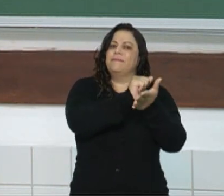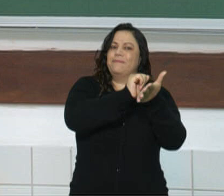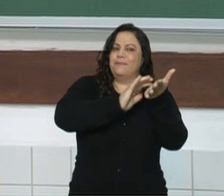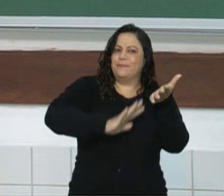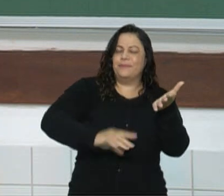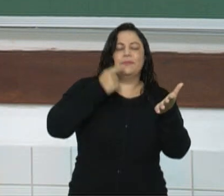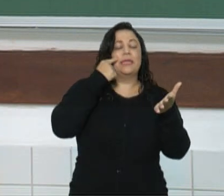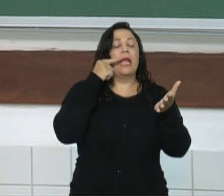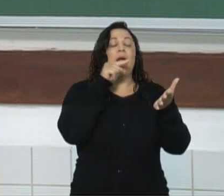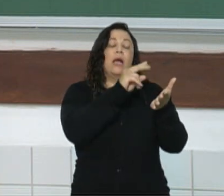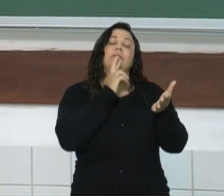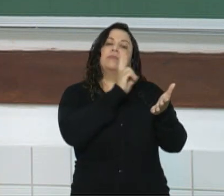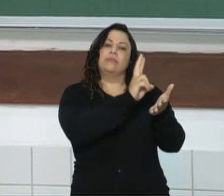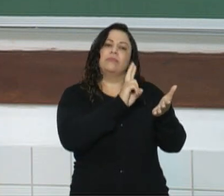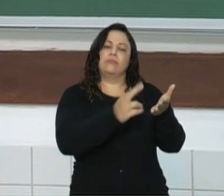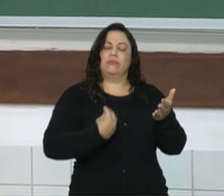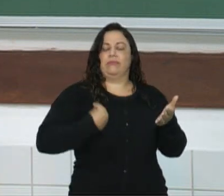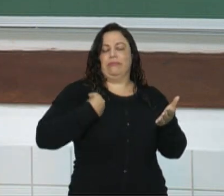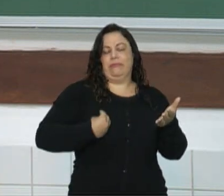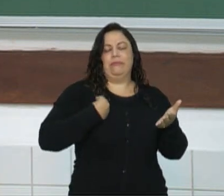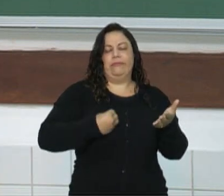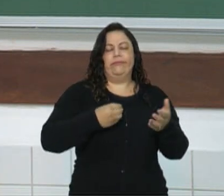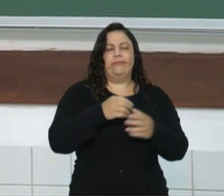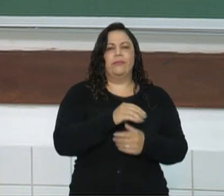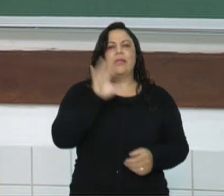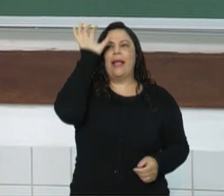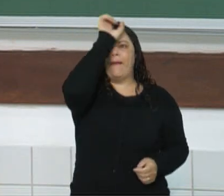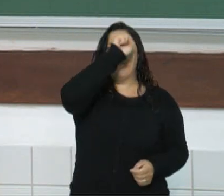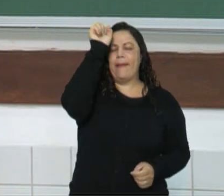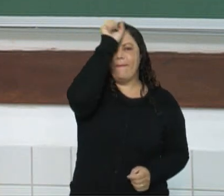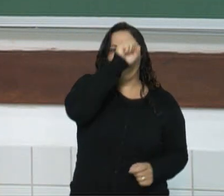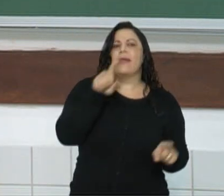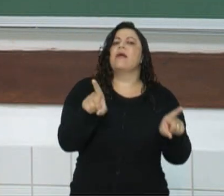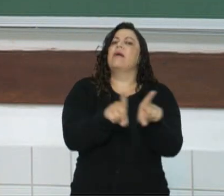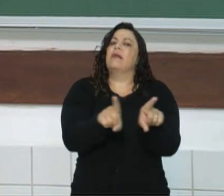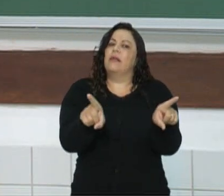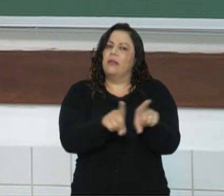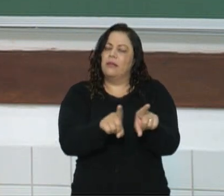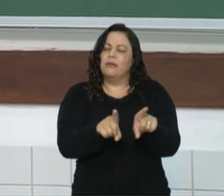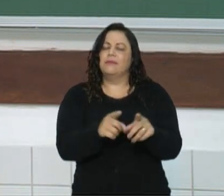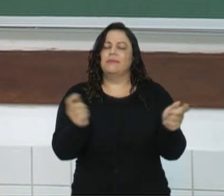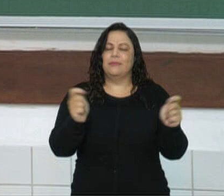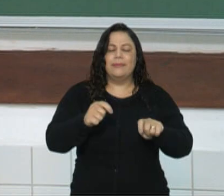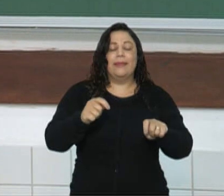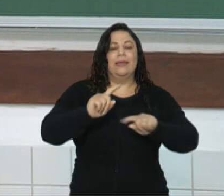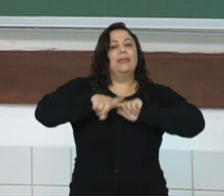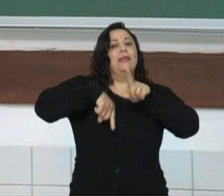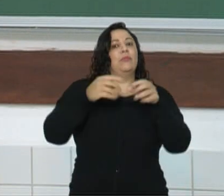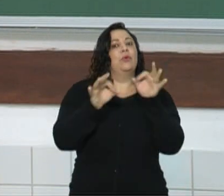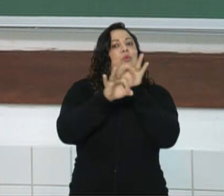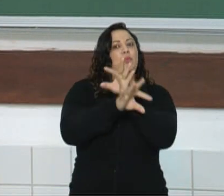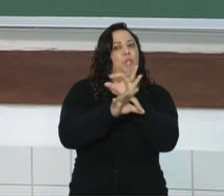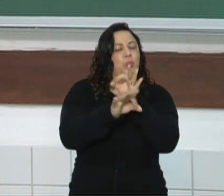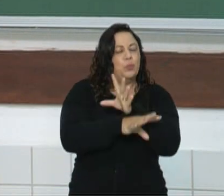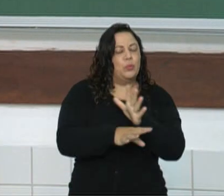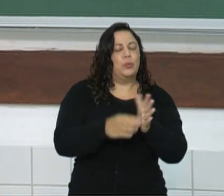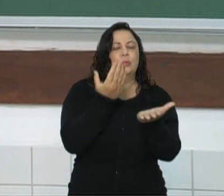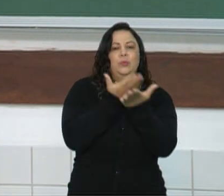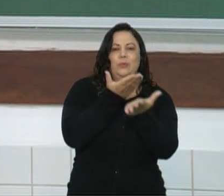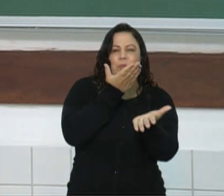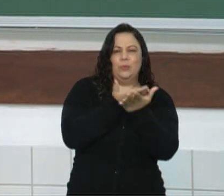conhecimento. Então, assim que terminar essa aula, vá lá no Classroom e faça a atividade que ela vai garantir a presença da aula de